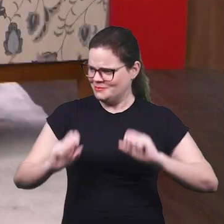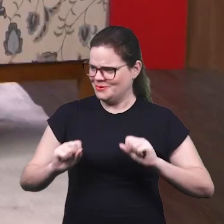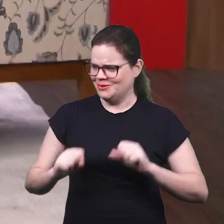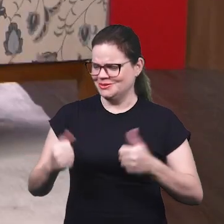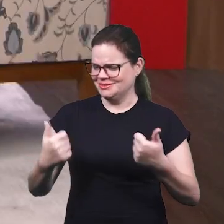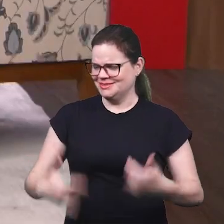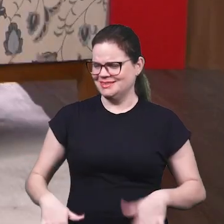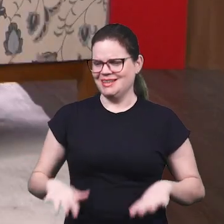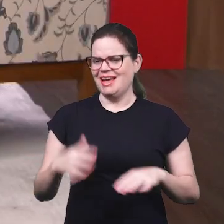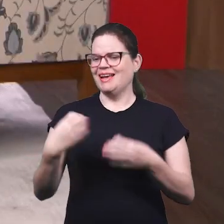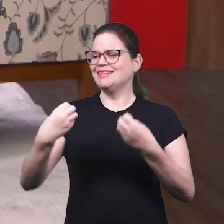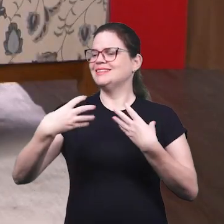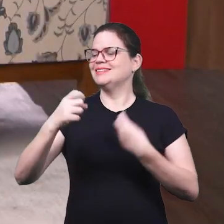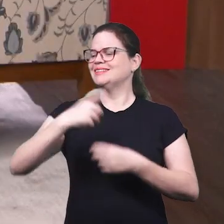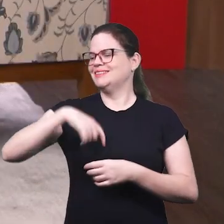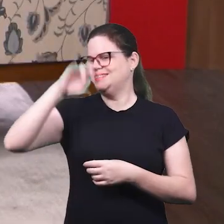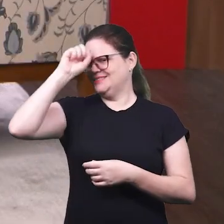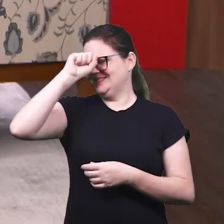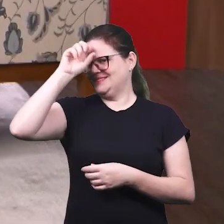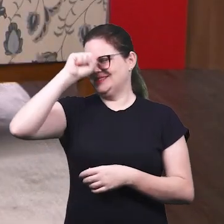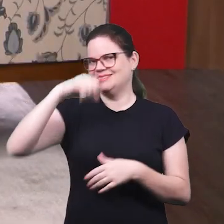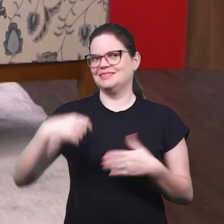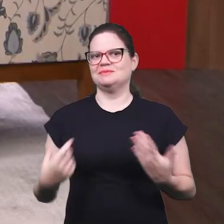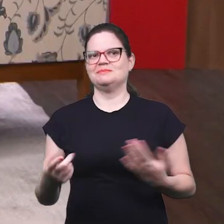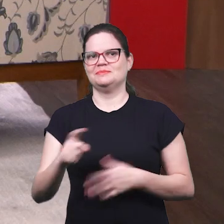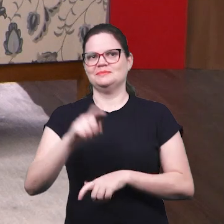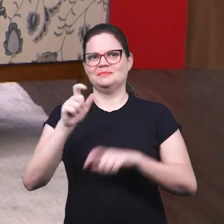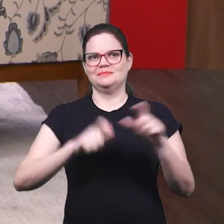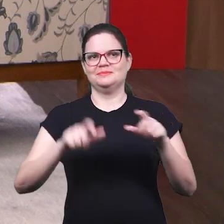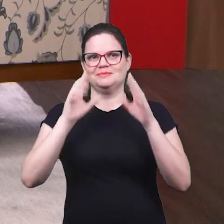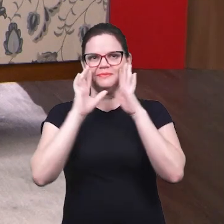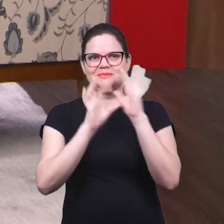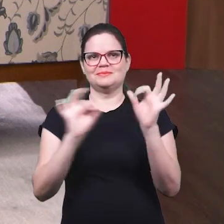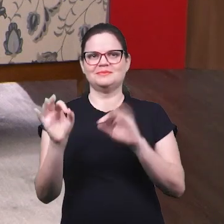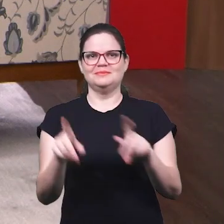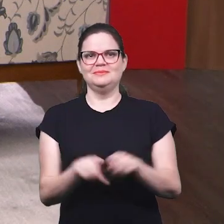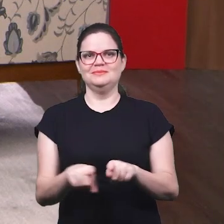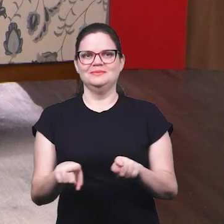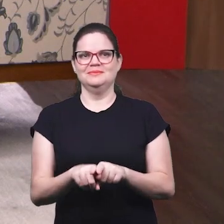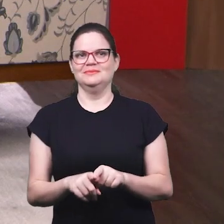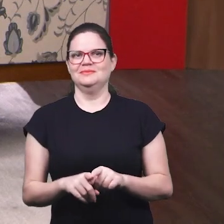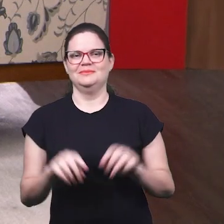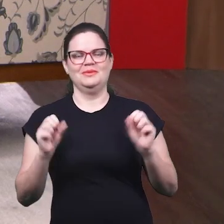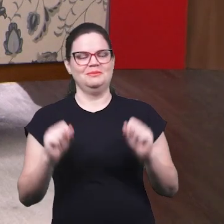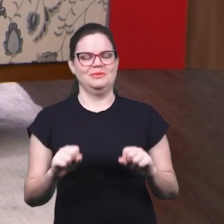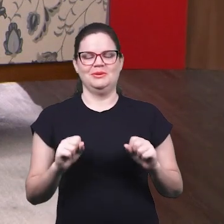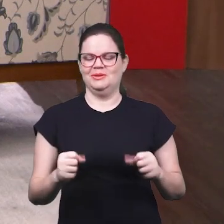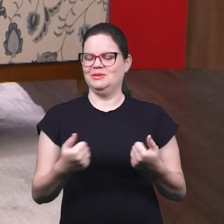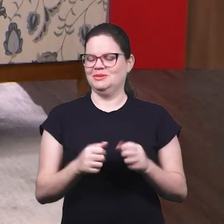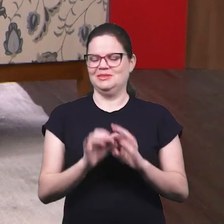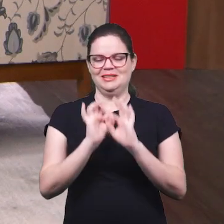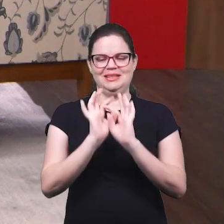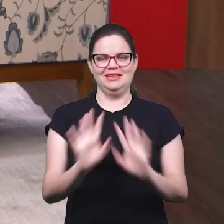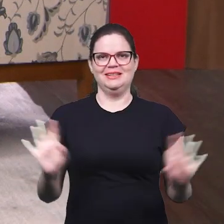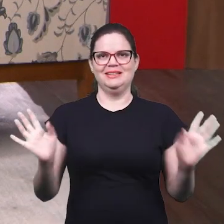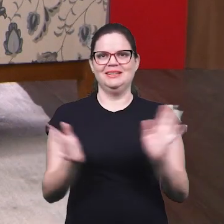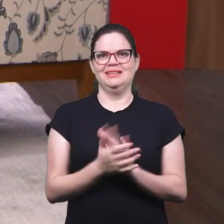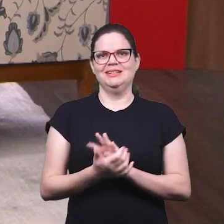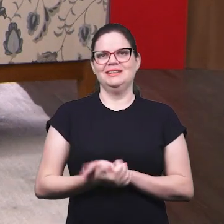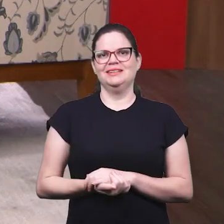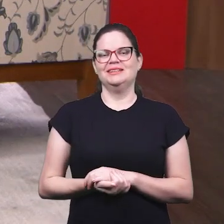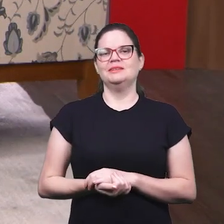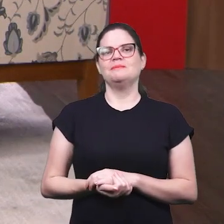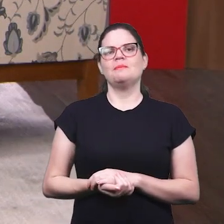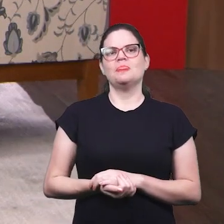eu comecei... É ensino que nós estamos recebendo aqui, para aquele que está nos ouvindo, acompanhando aqui, é um ensino para o empresário. Obrigado.